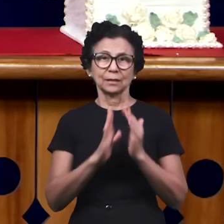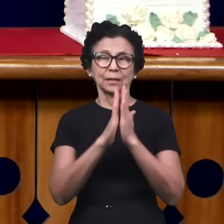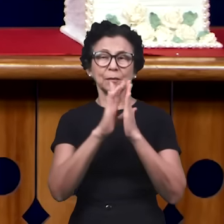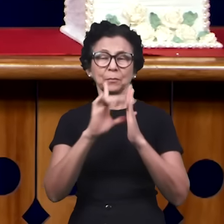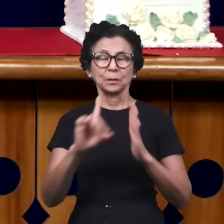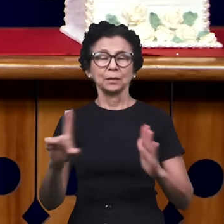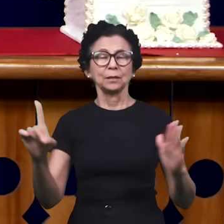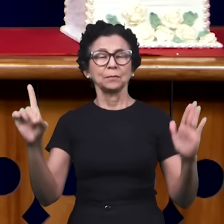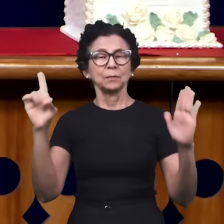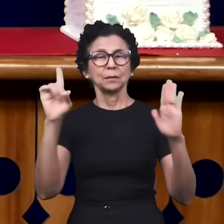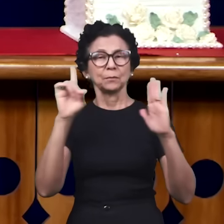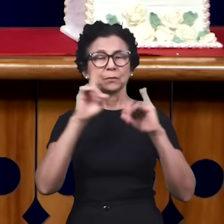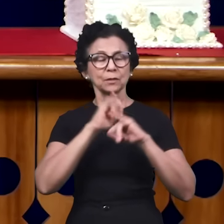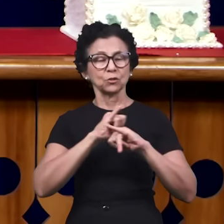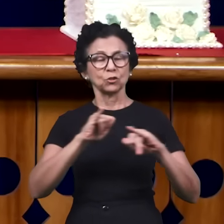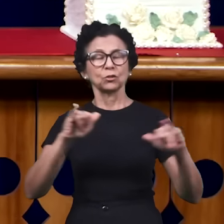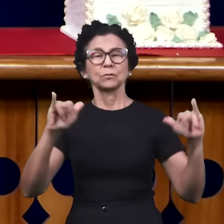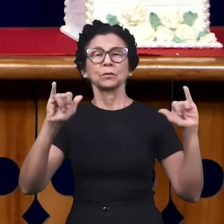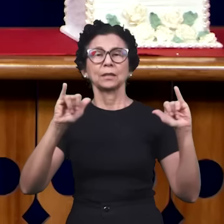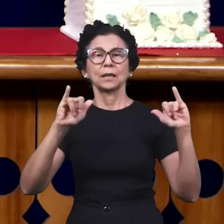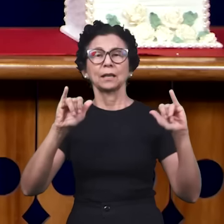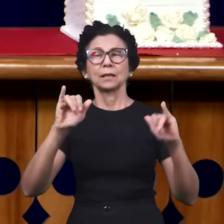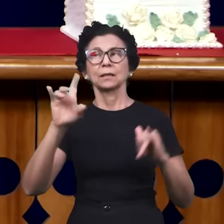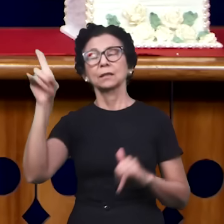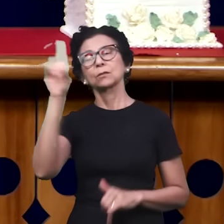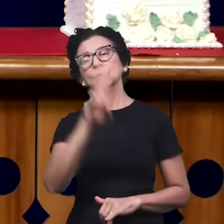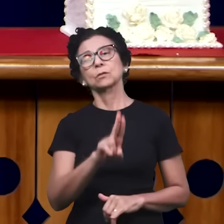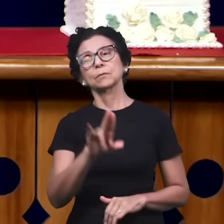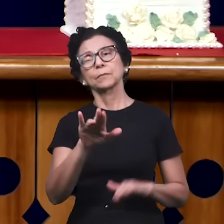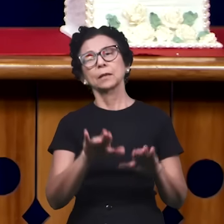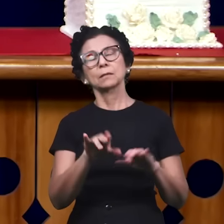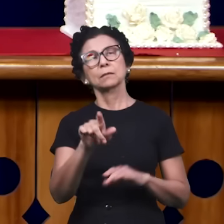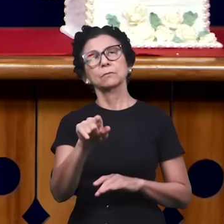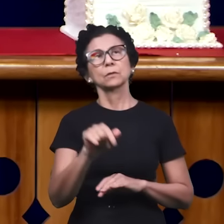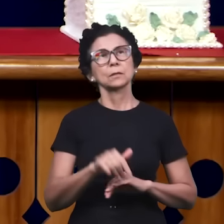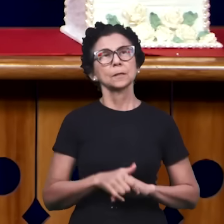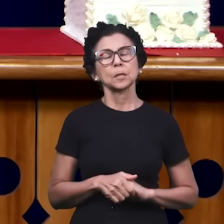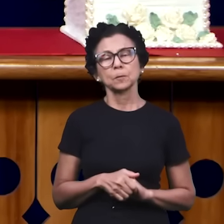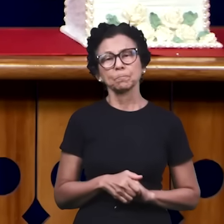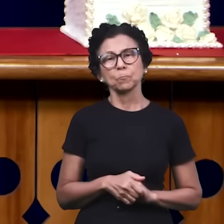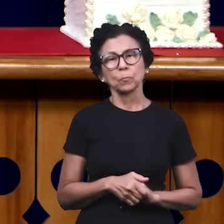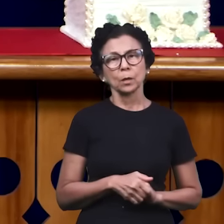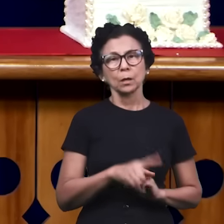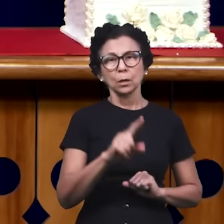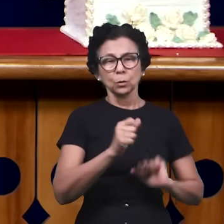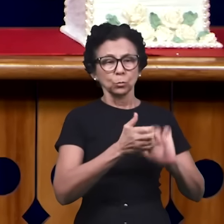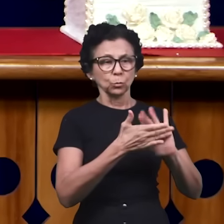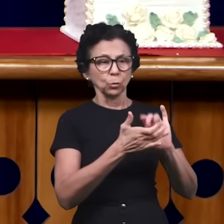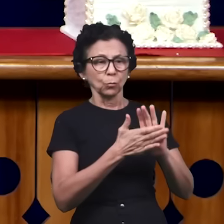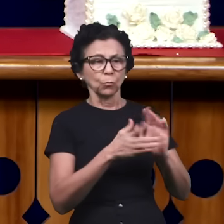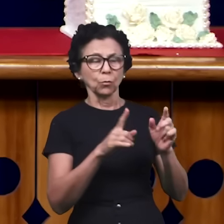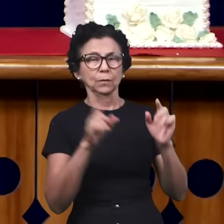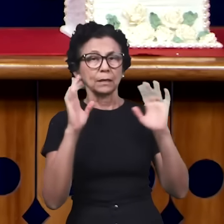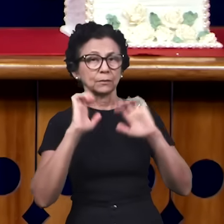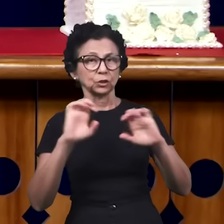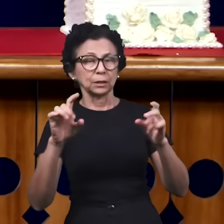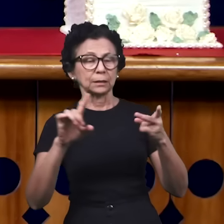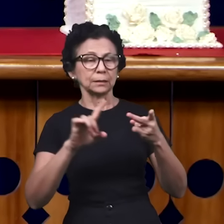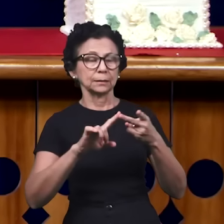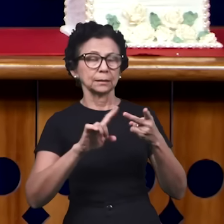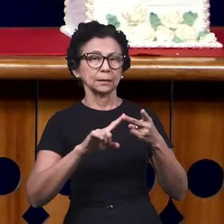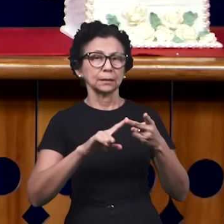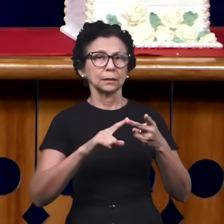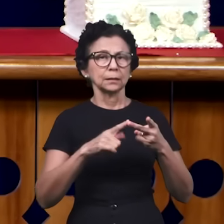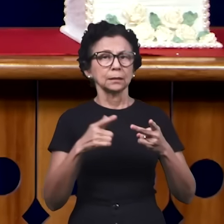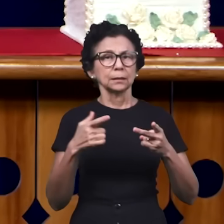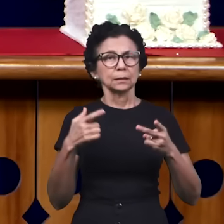Deus. Você foi feito um instrumento. Às vezes você vai levar o nome do Senhor através do louvor, às vezes você vai levar o nome do Senhor através